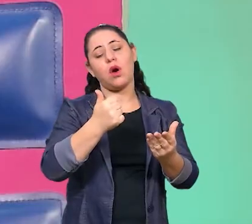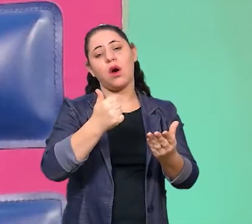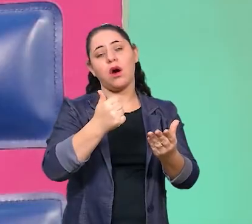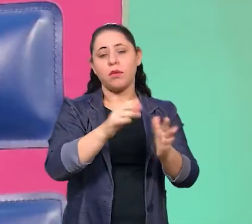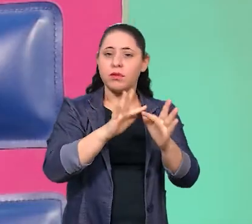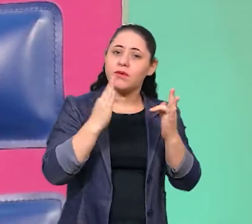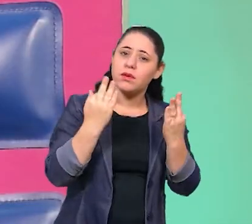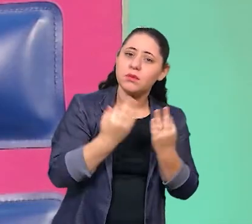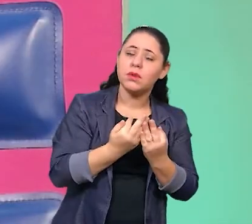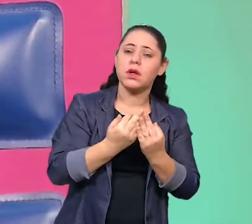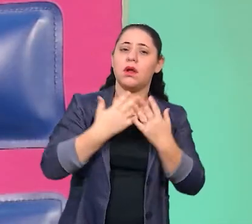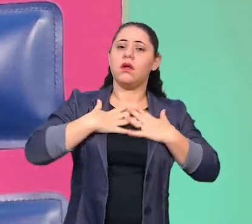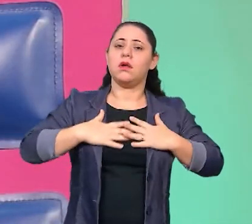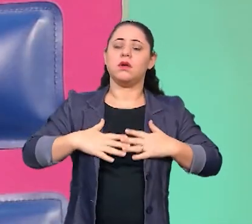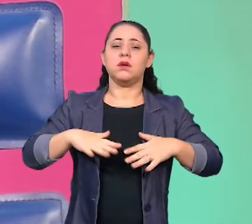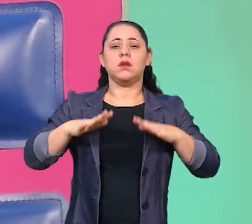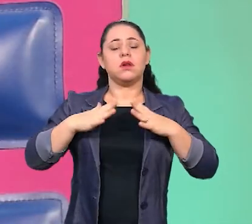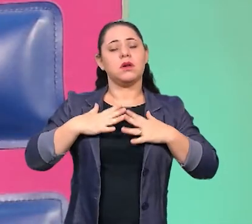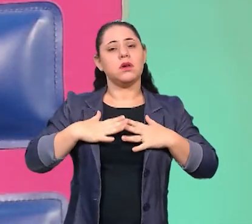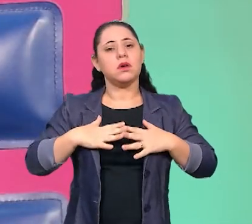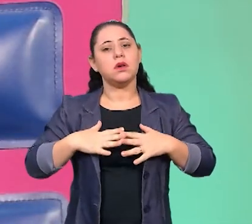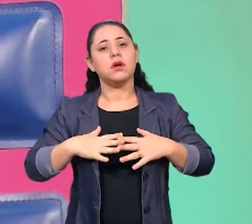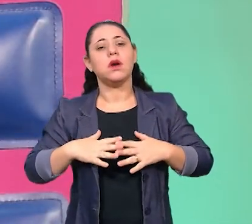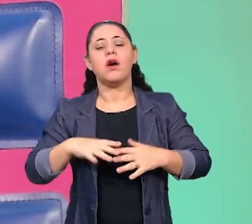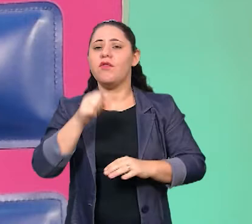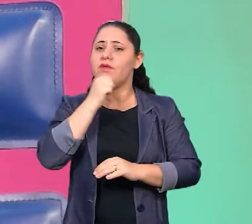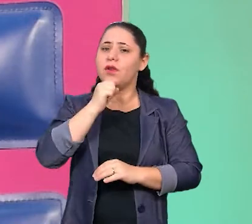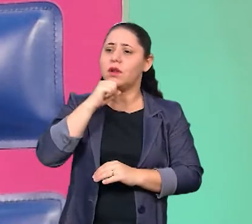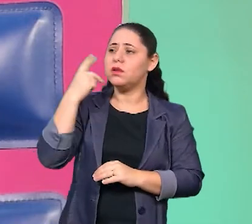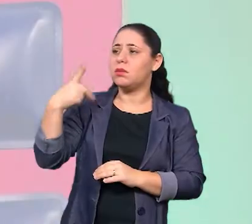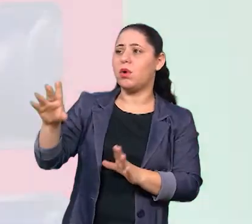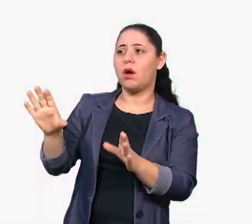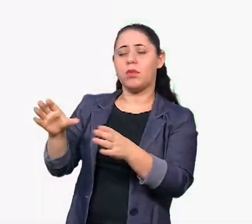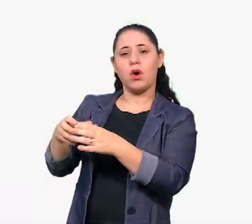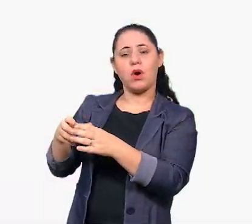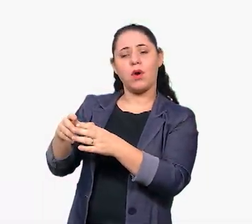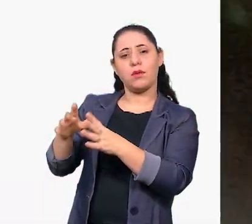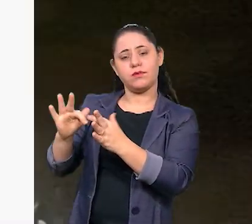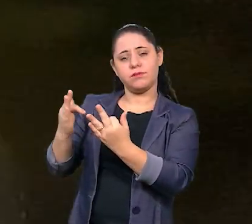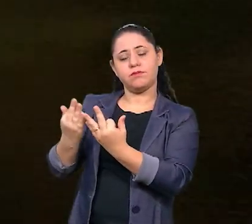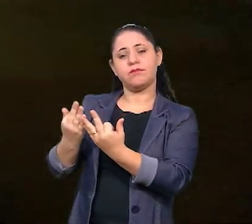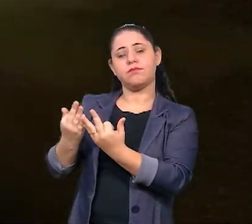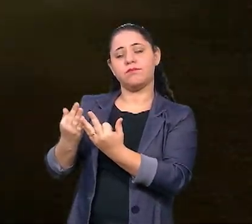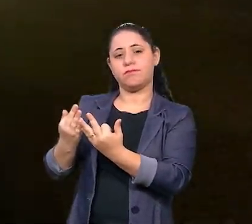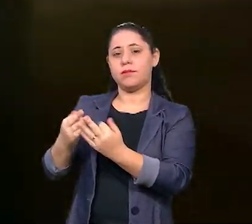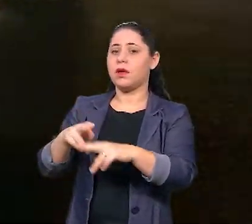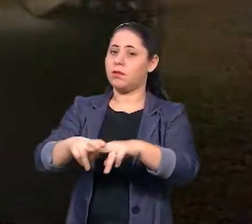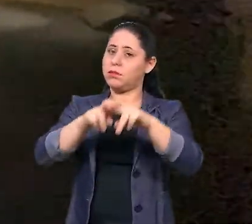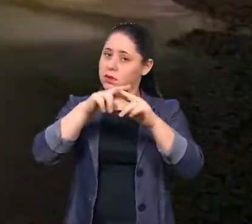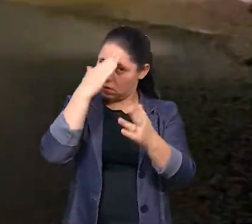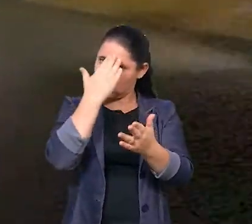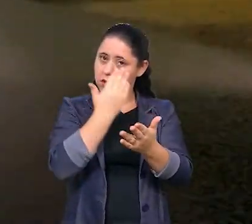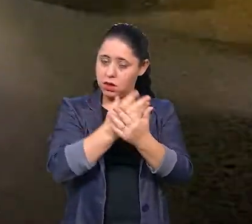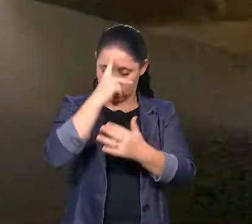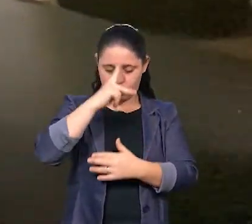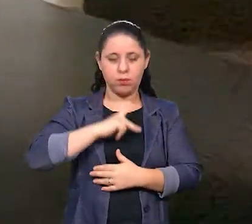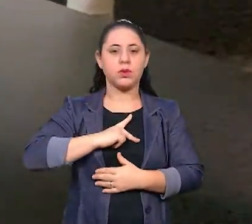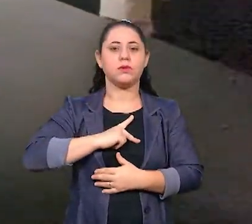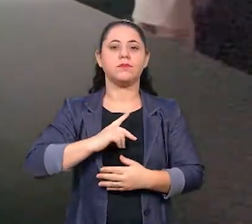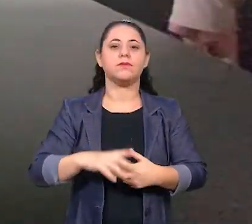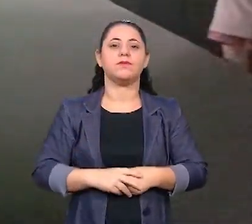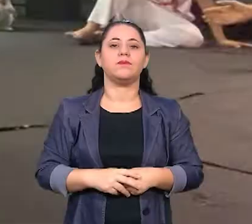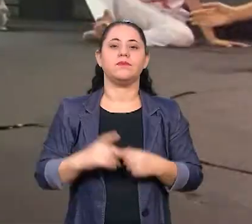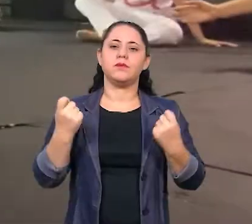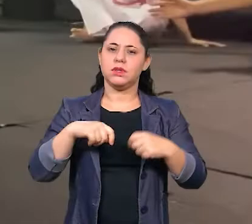para eles, na velhice deles, né? Então, nós precisamos acreditar em nós mesmos. Precisamos acreditar